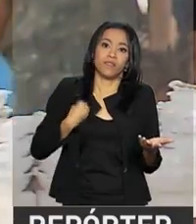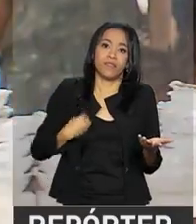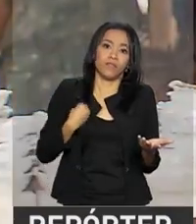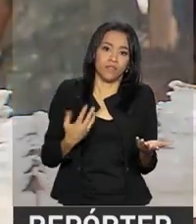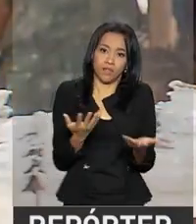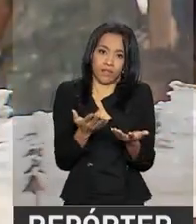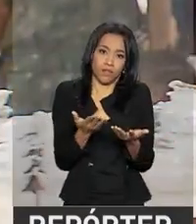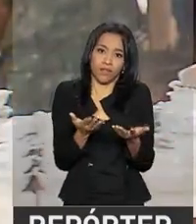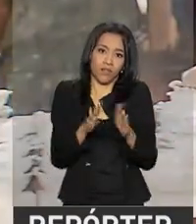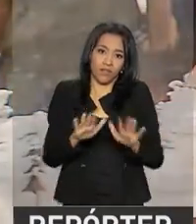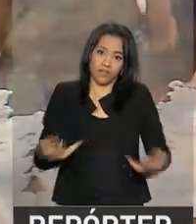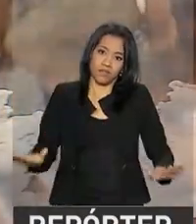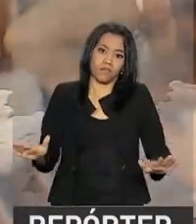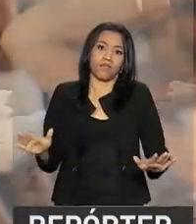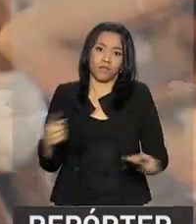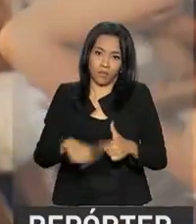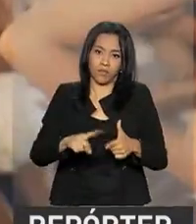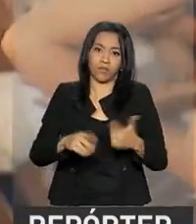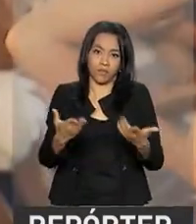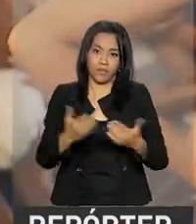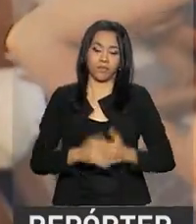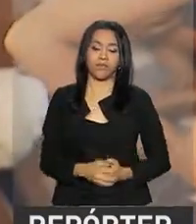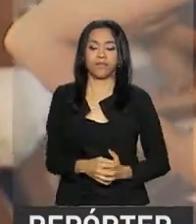ações da nossa sociedade